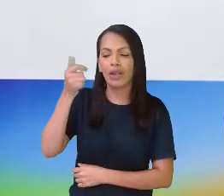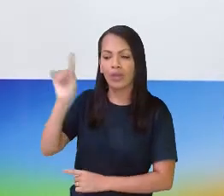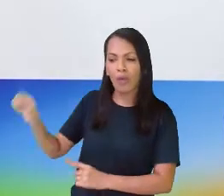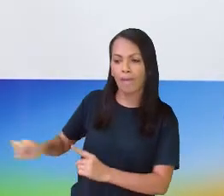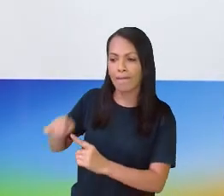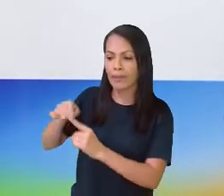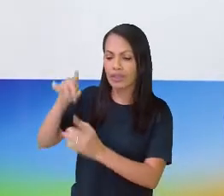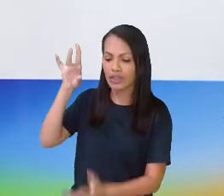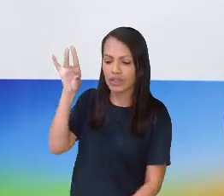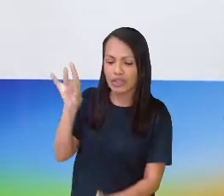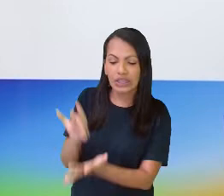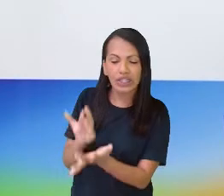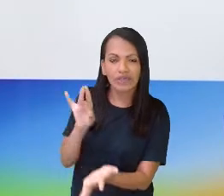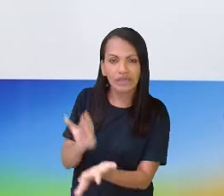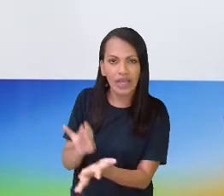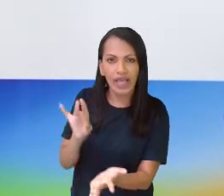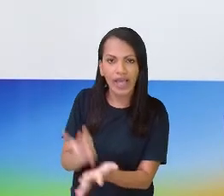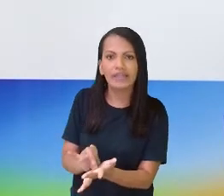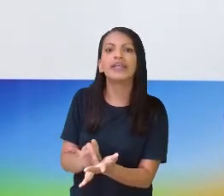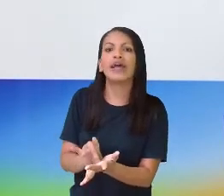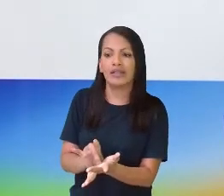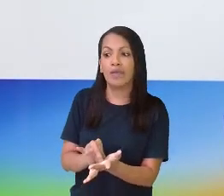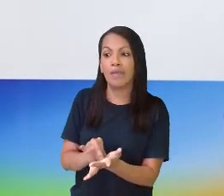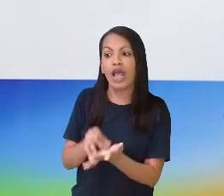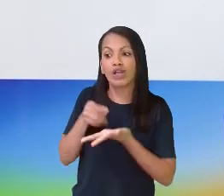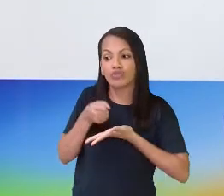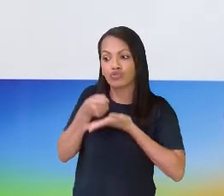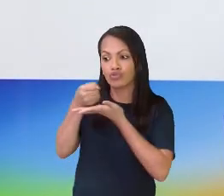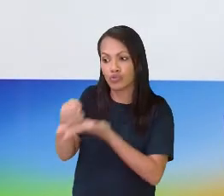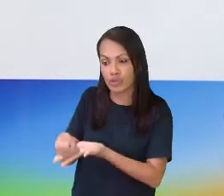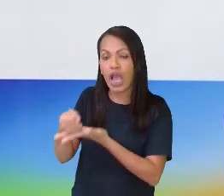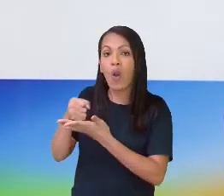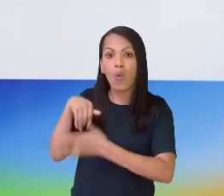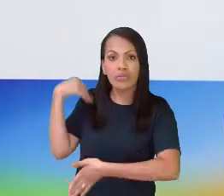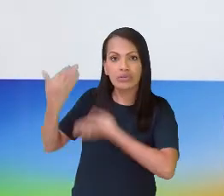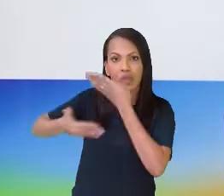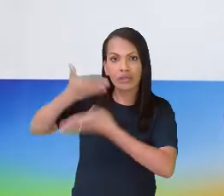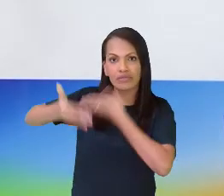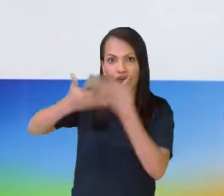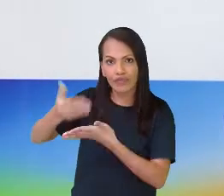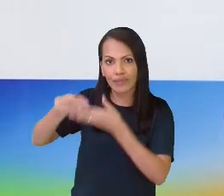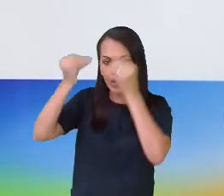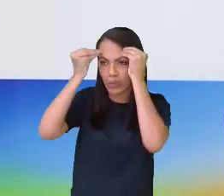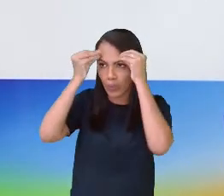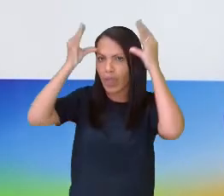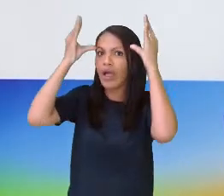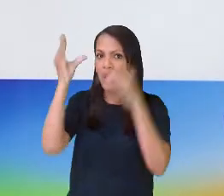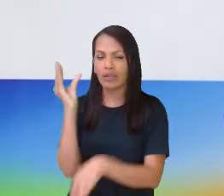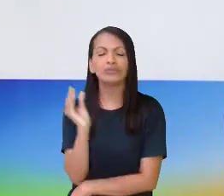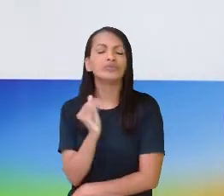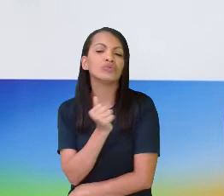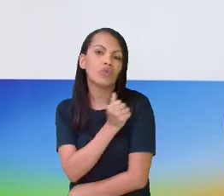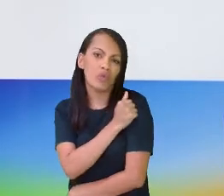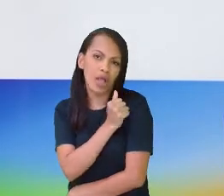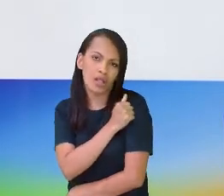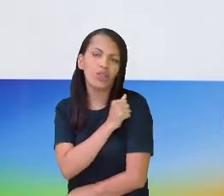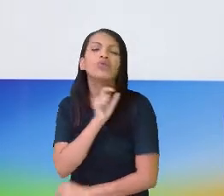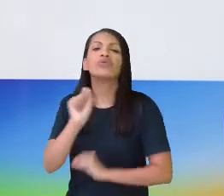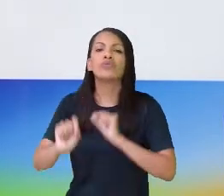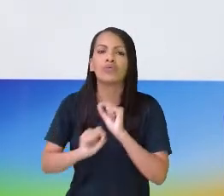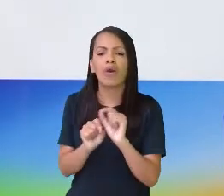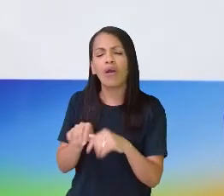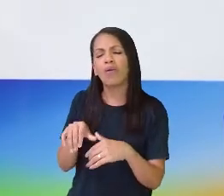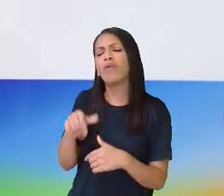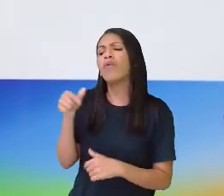seja revertido para o processo de desenvolvimento integral do estudante. Então, o que avaliar, né? E quais são os objetivos